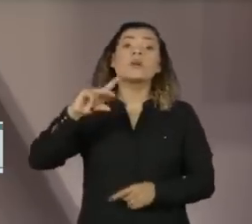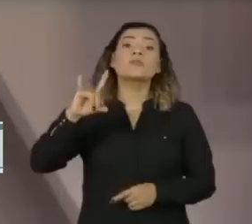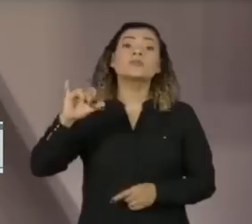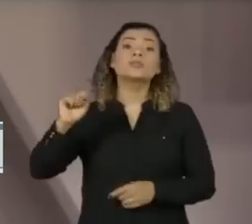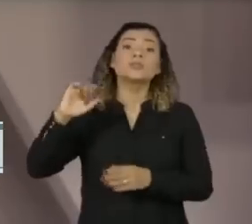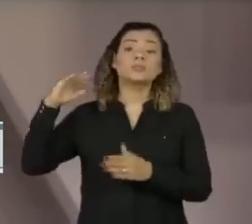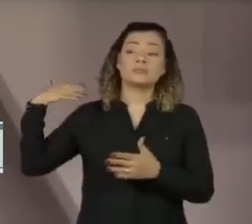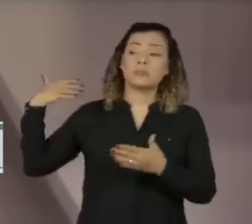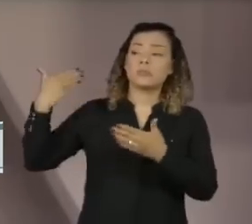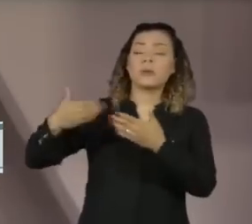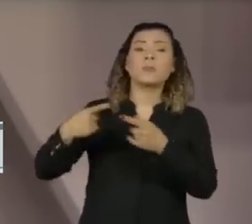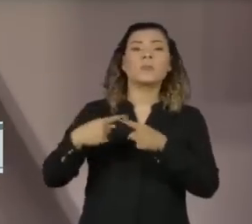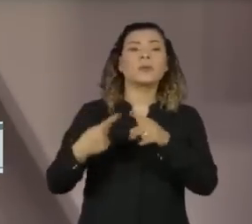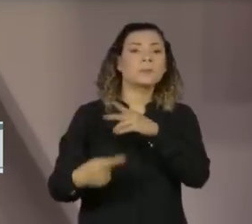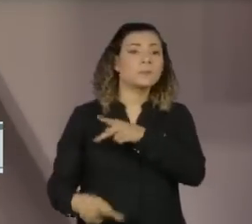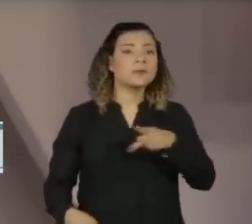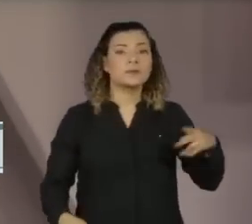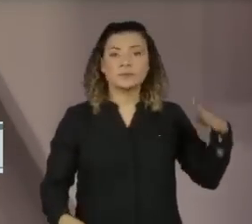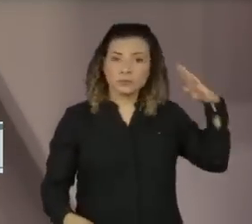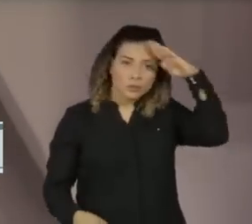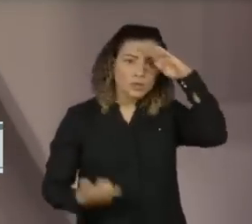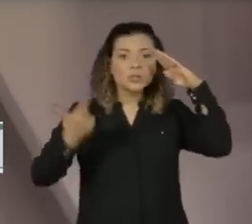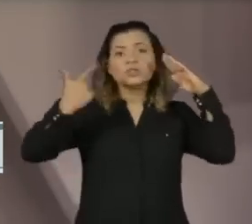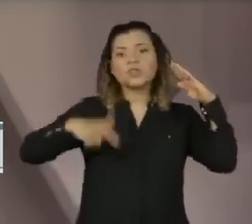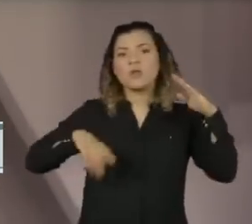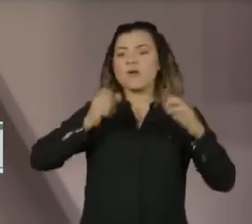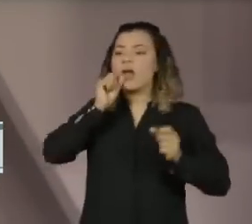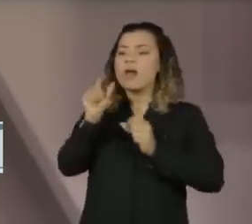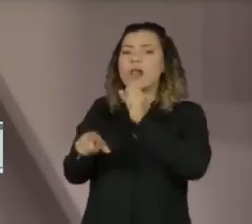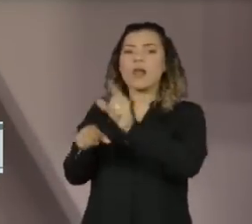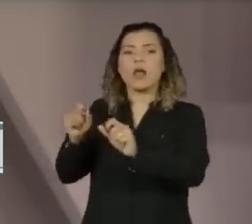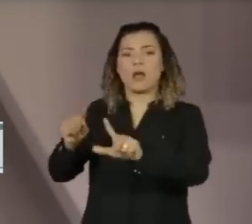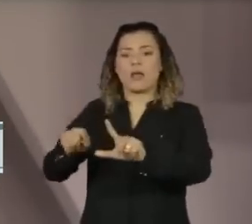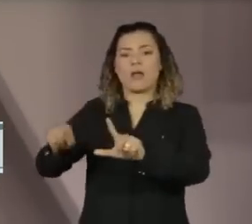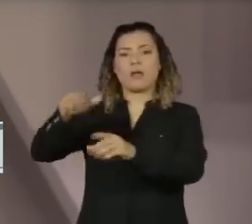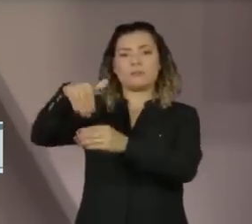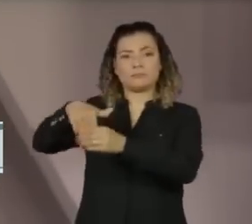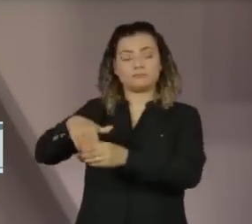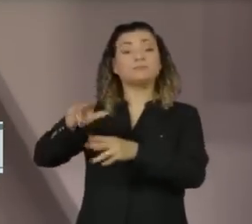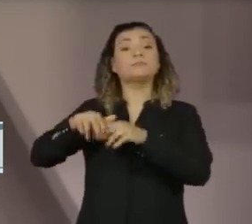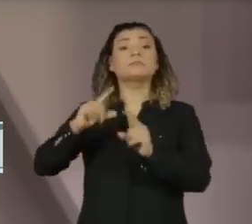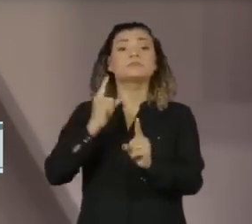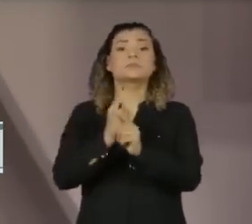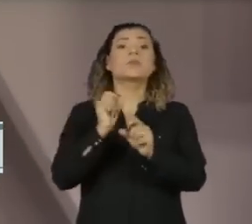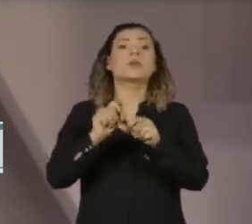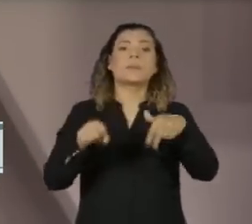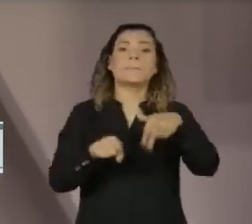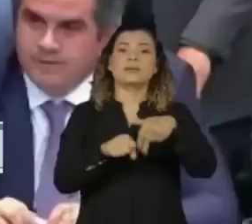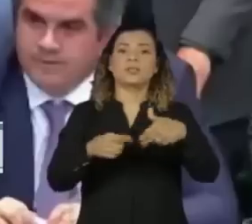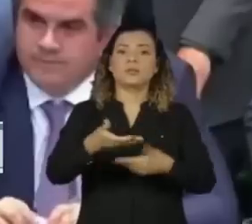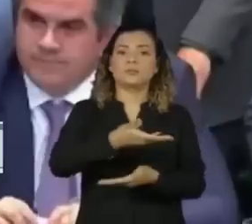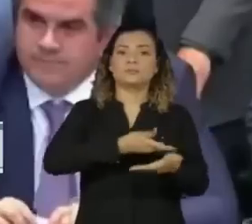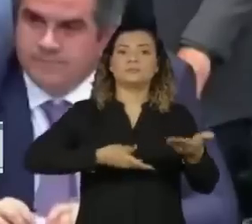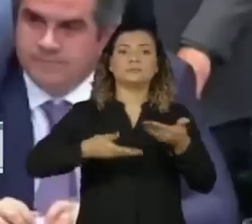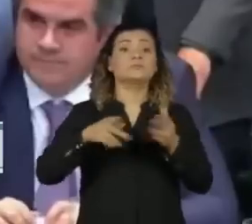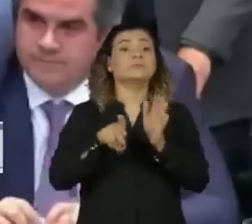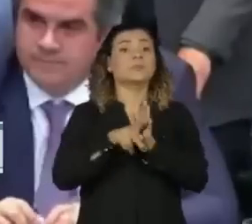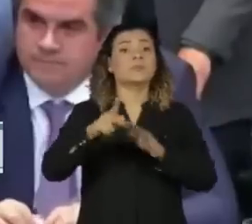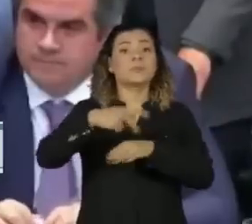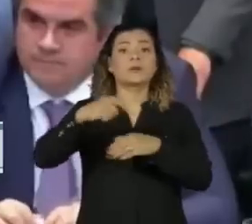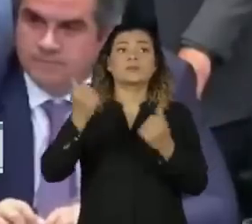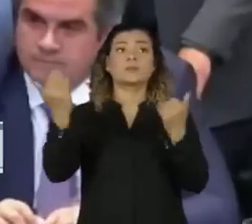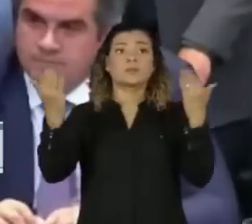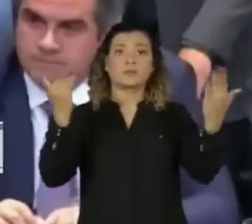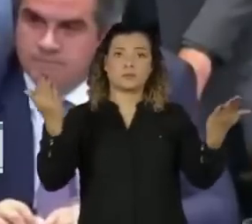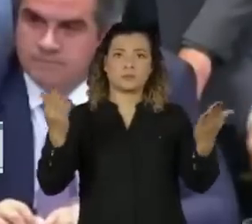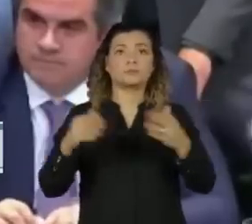depois de Jair Bolsonaro atacar novamente as urnas eletrônicas no encontro com embaixadores estrangeiros.